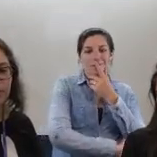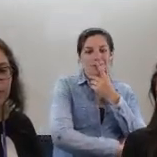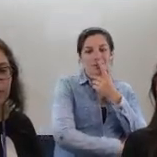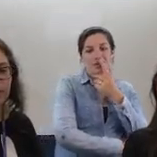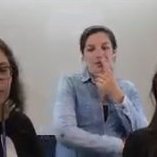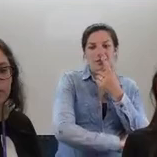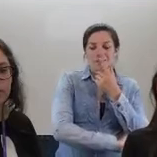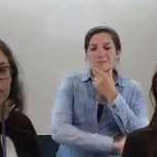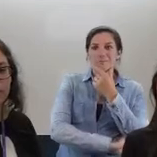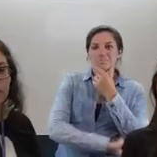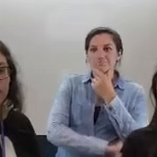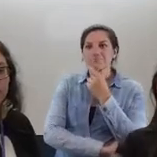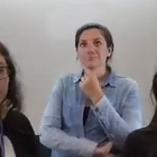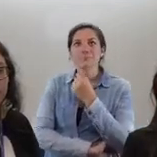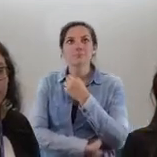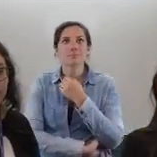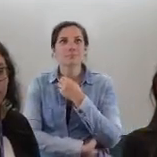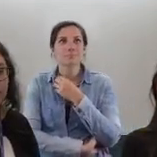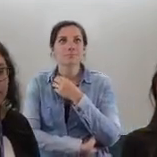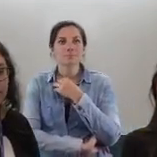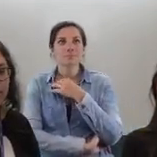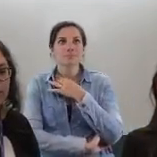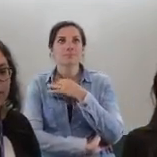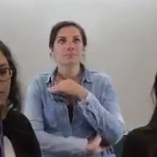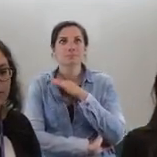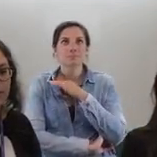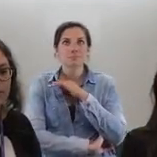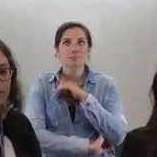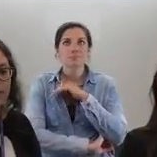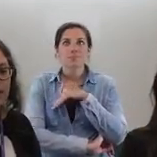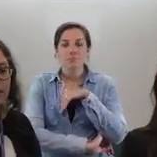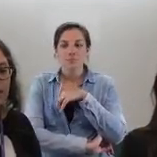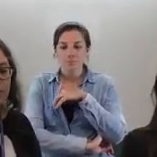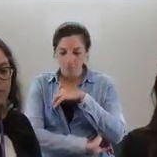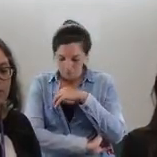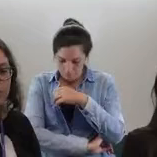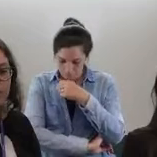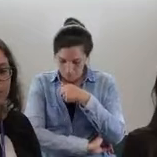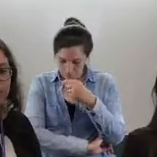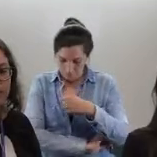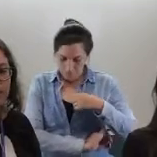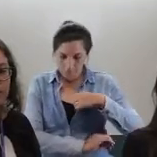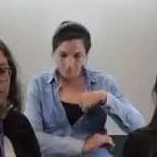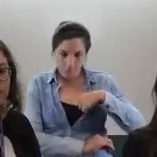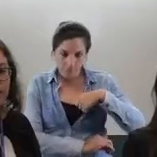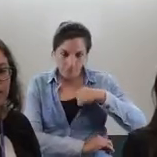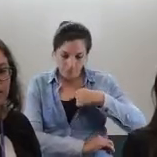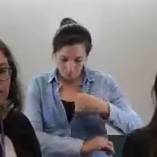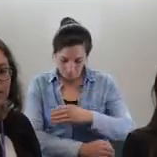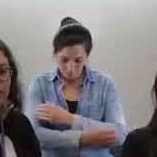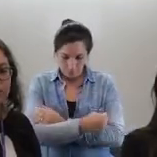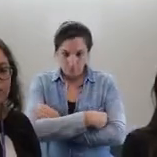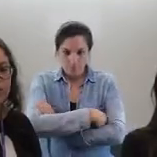preso no livro. Então, vocês podem, sempre que for, vai estar ali preso no livro. Tem a opção, como eu disse para vocês ali, de